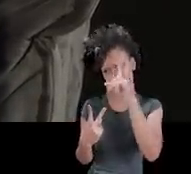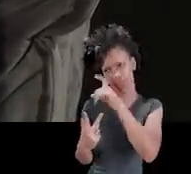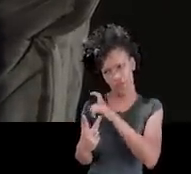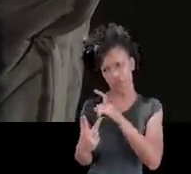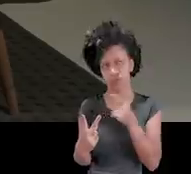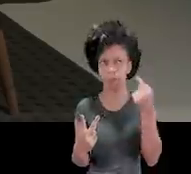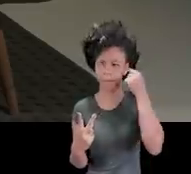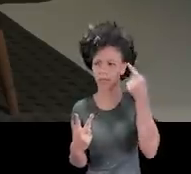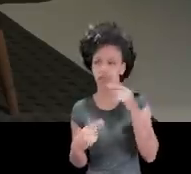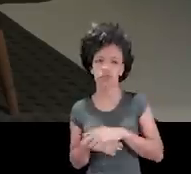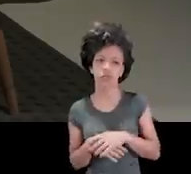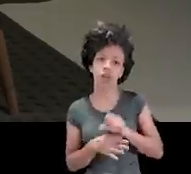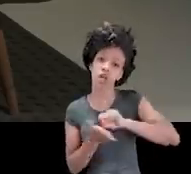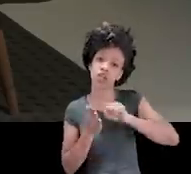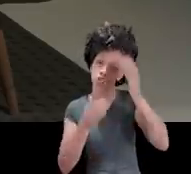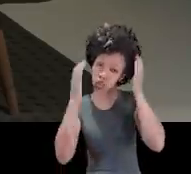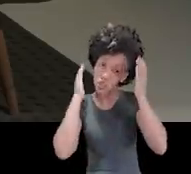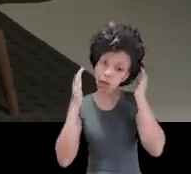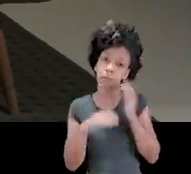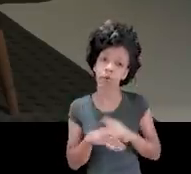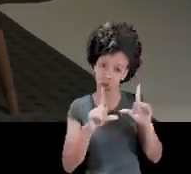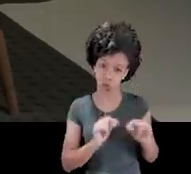chegar na minha cabeça. Economiza shampoo, né?